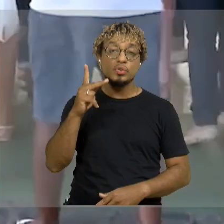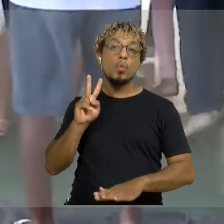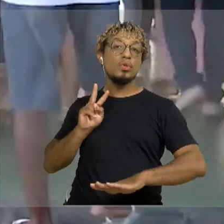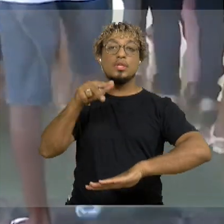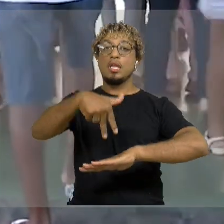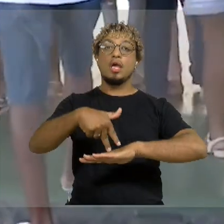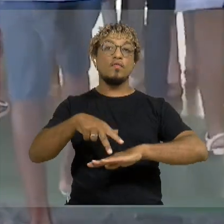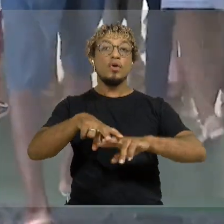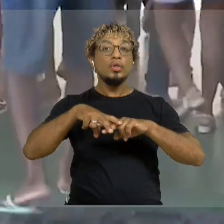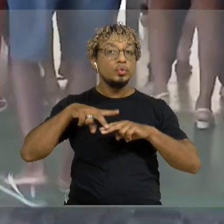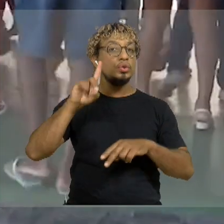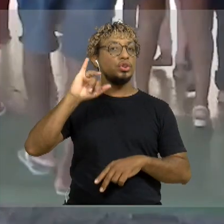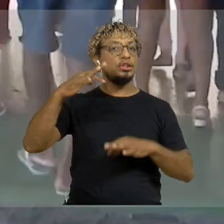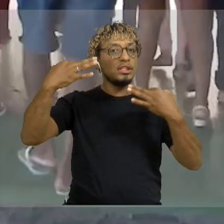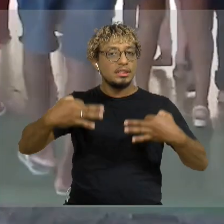comparecer no dia justificado